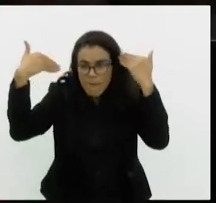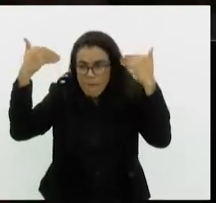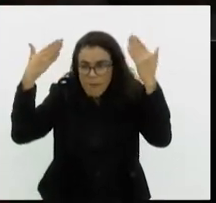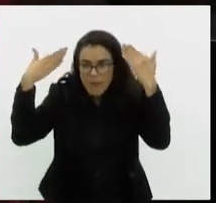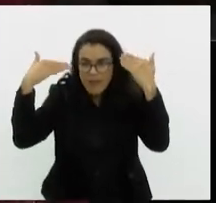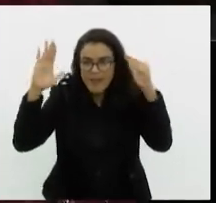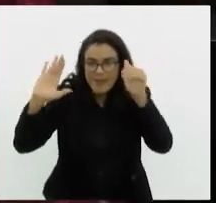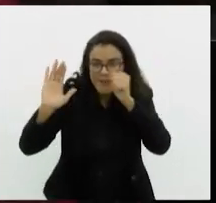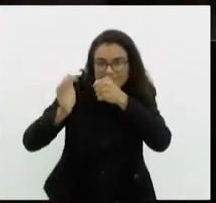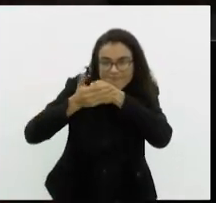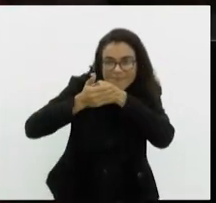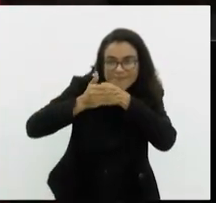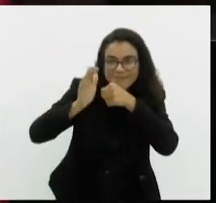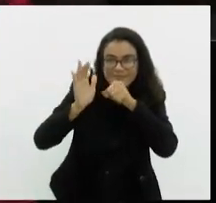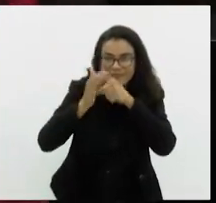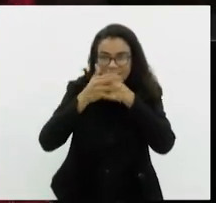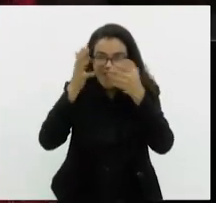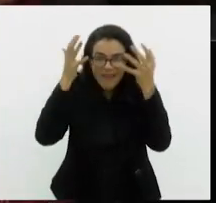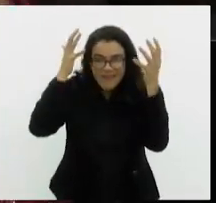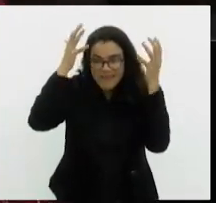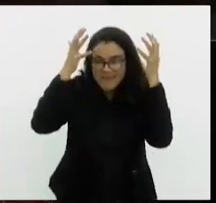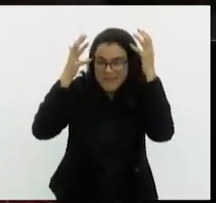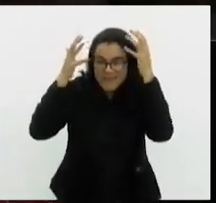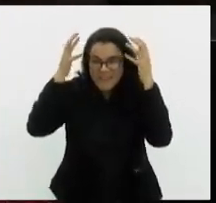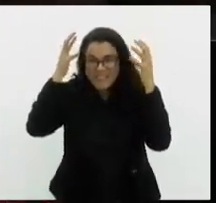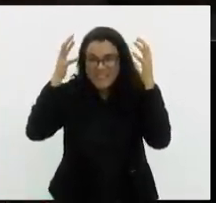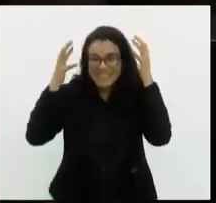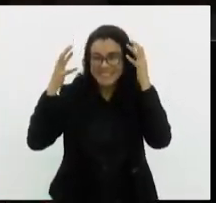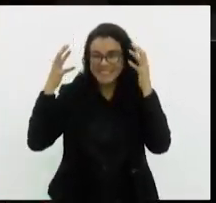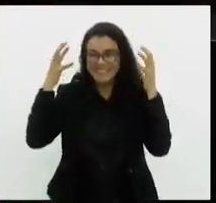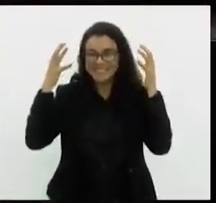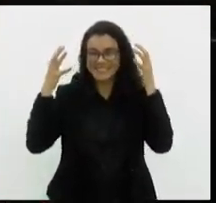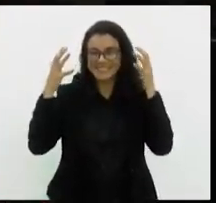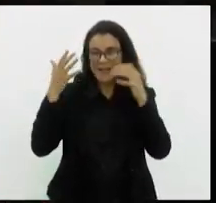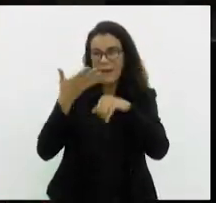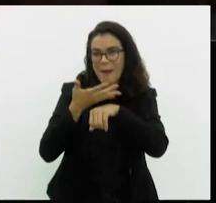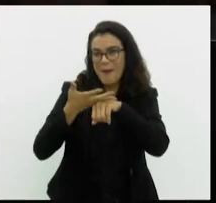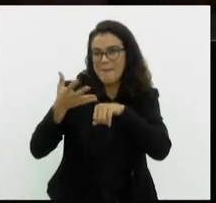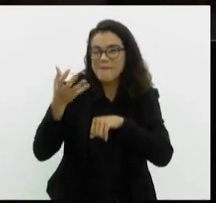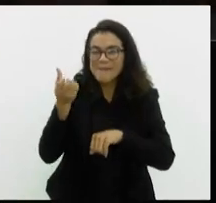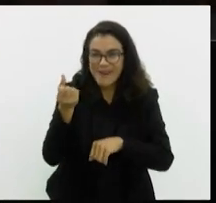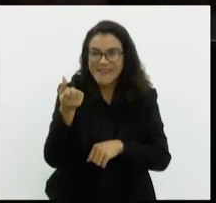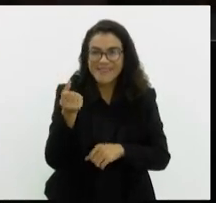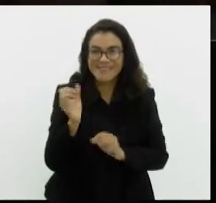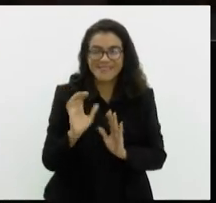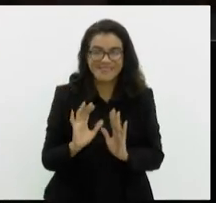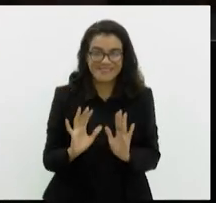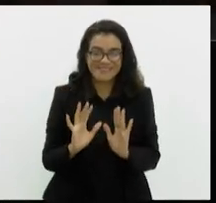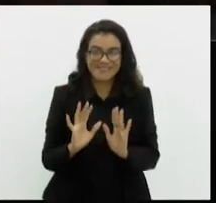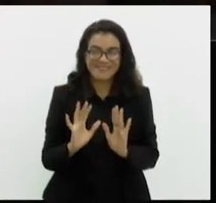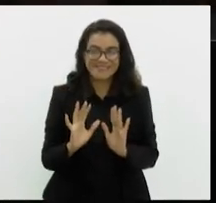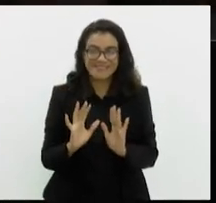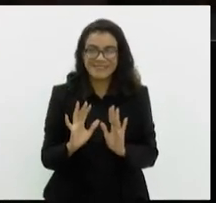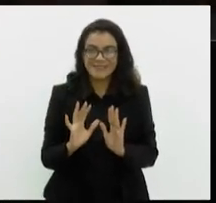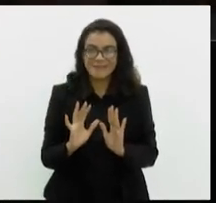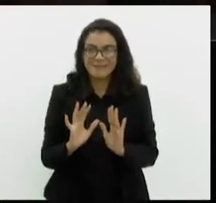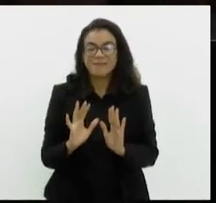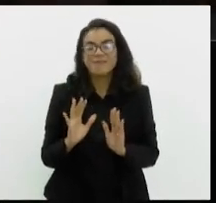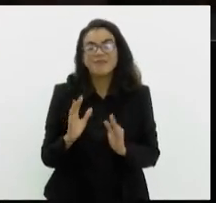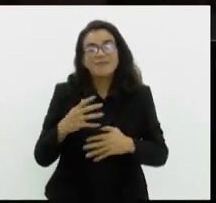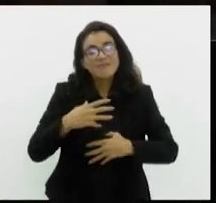mas de vez em quando ele vira meio alourado e aparece no meio do vermelho. Mas isso é